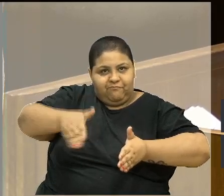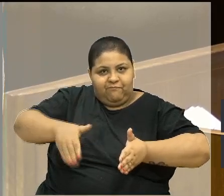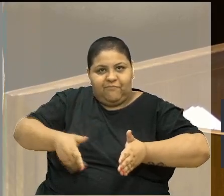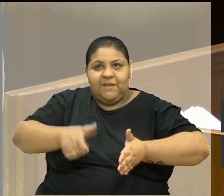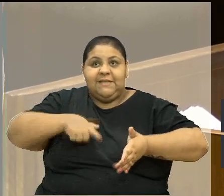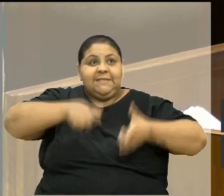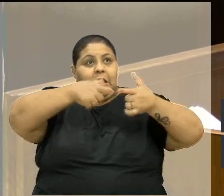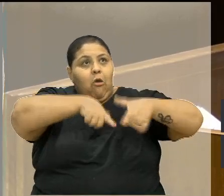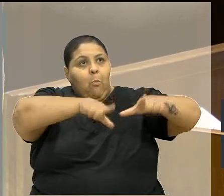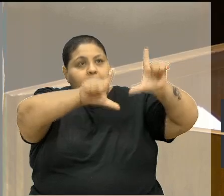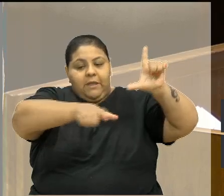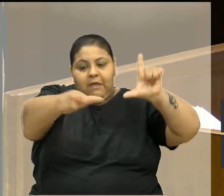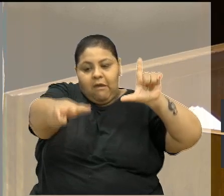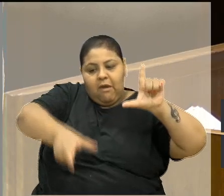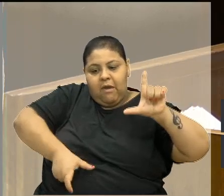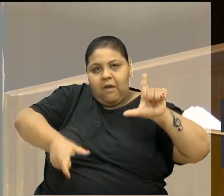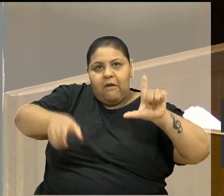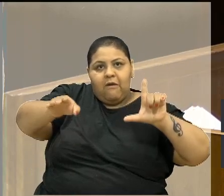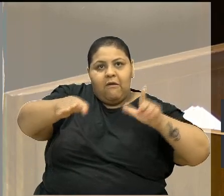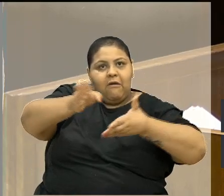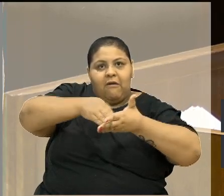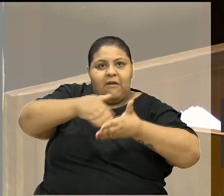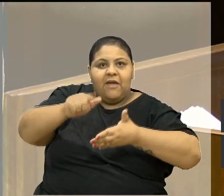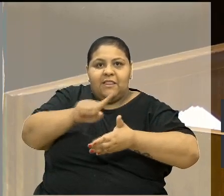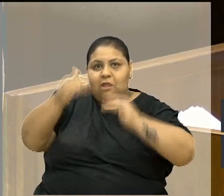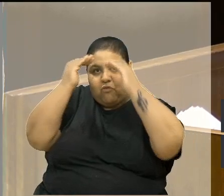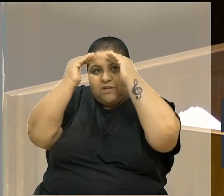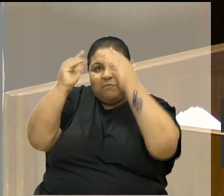o cordão pintado, eles já não respeitam pela falta